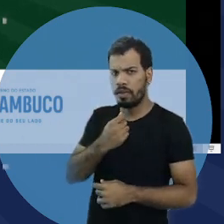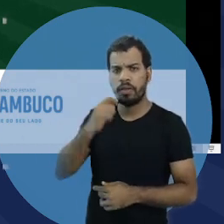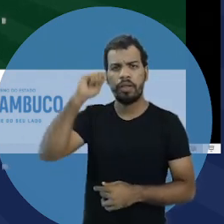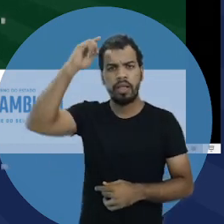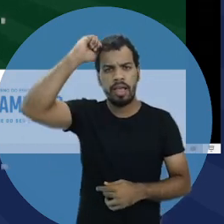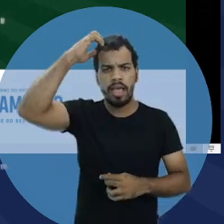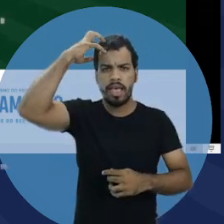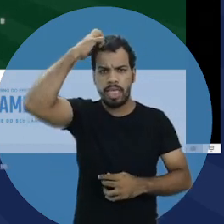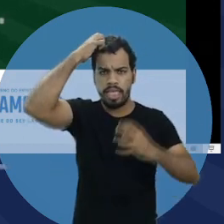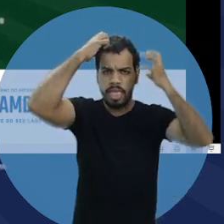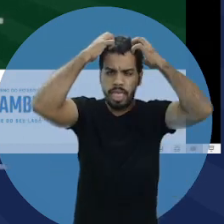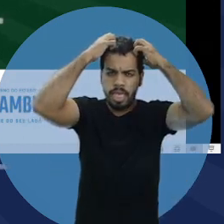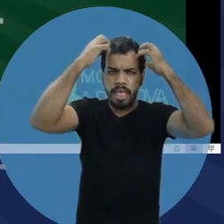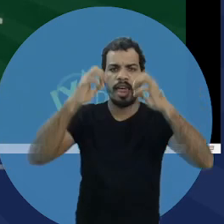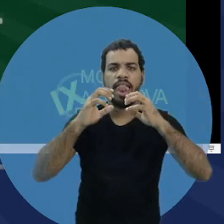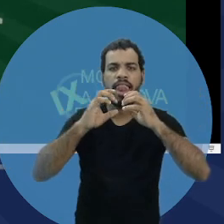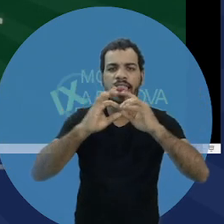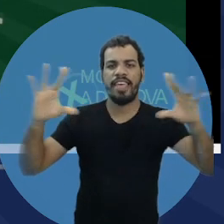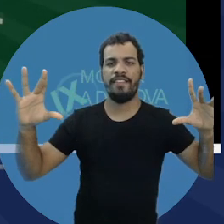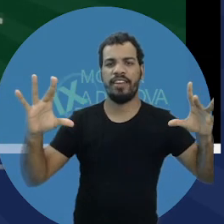livres. Pode passar.